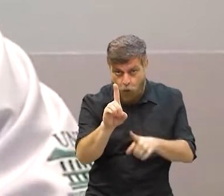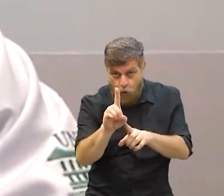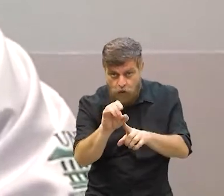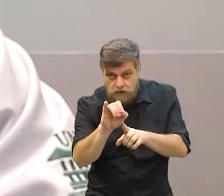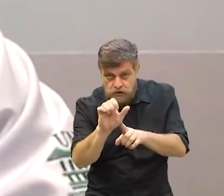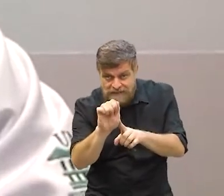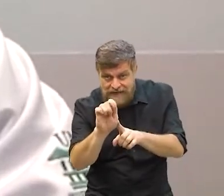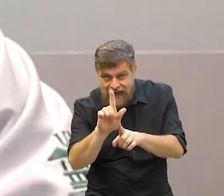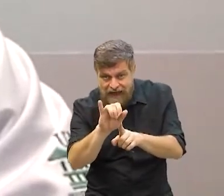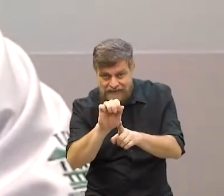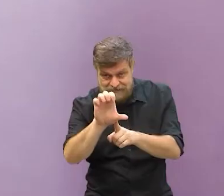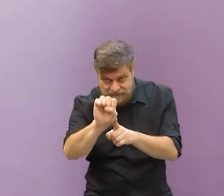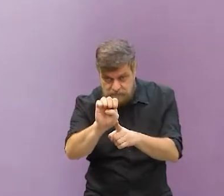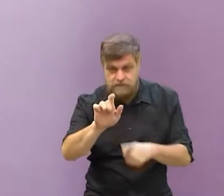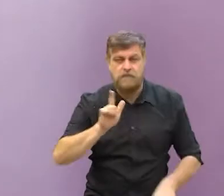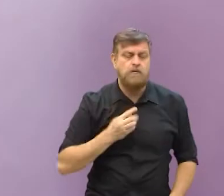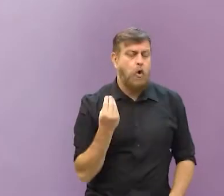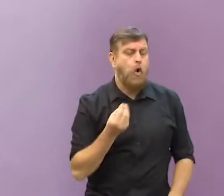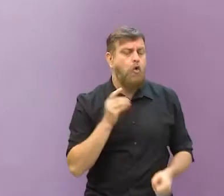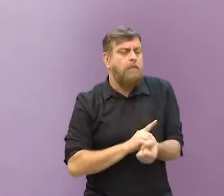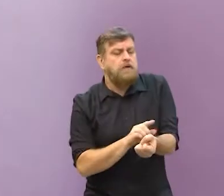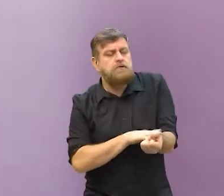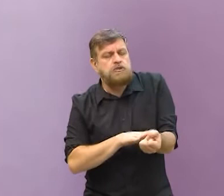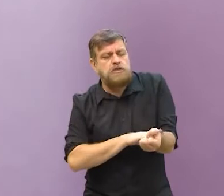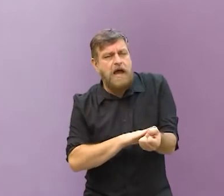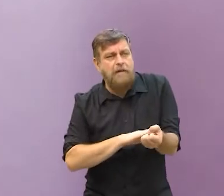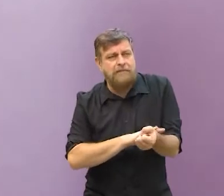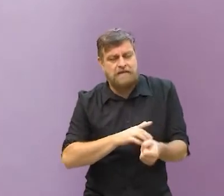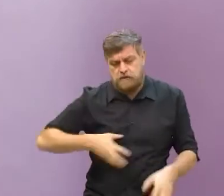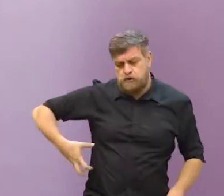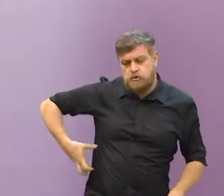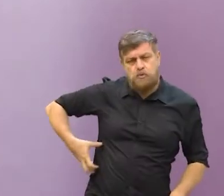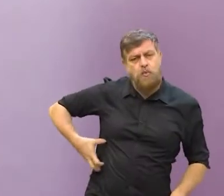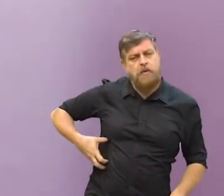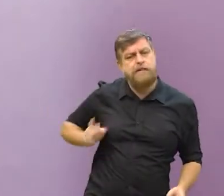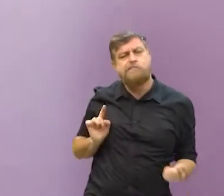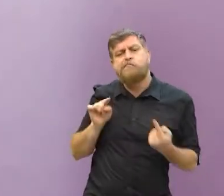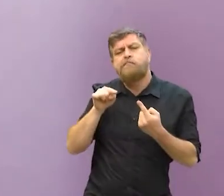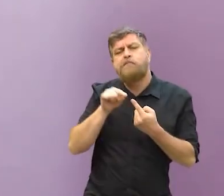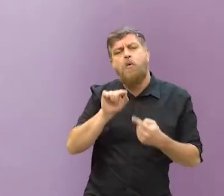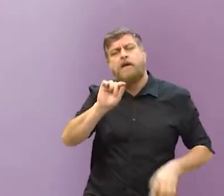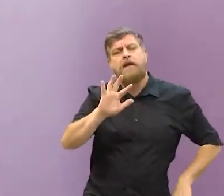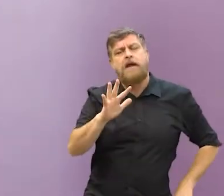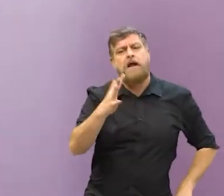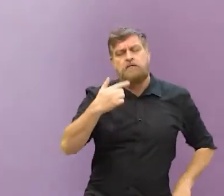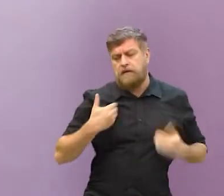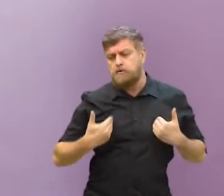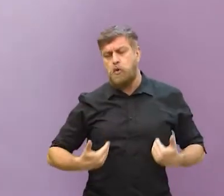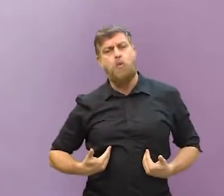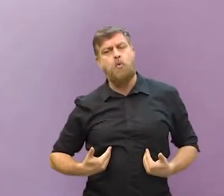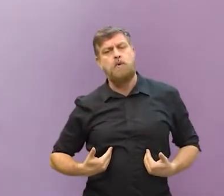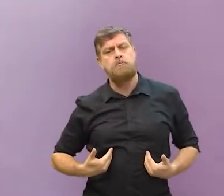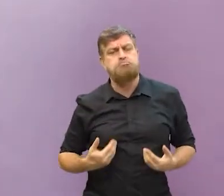mas principalmente o diabetes. E como que o diabetes está relacionado aí aos nossos rins? Como que mexe? O que acontece com o